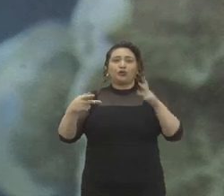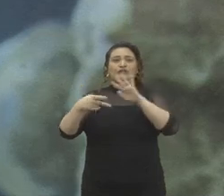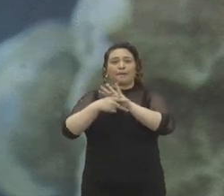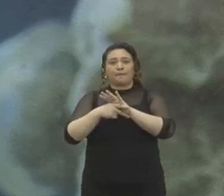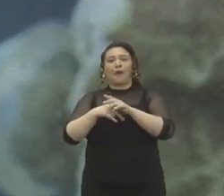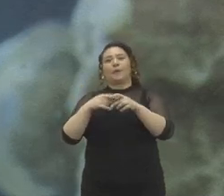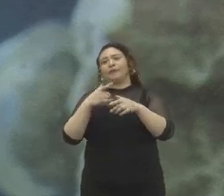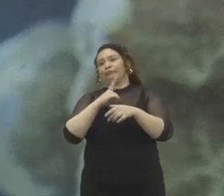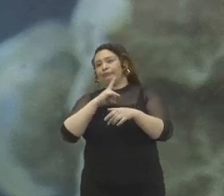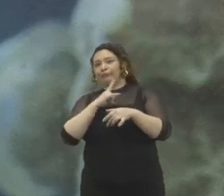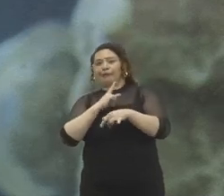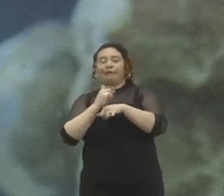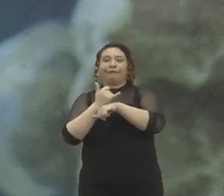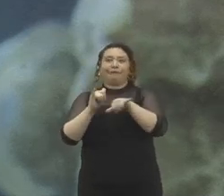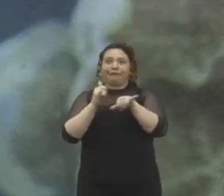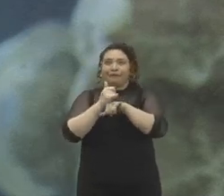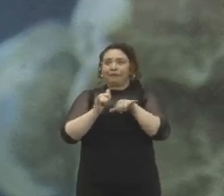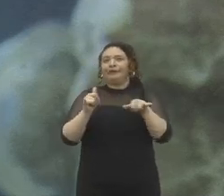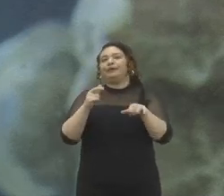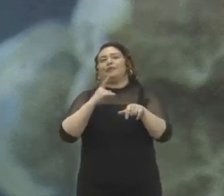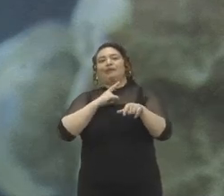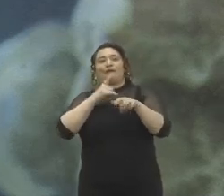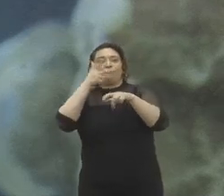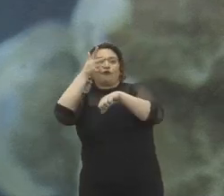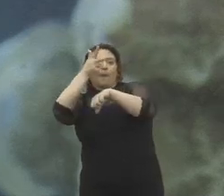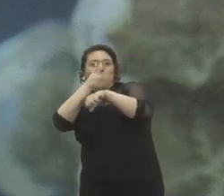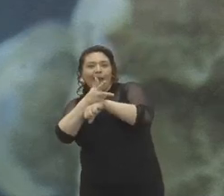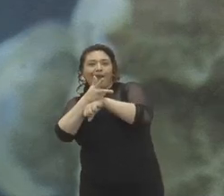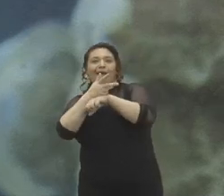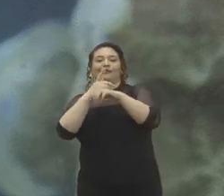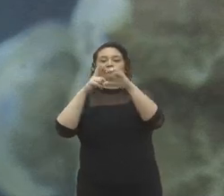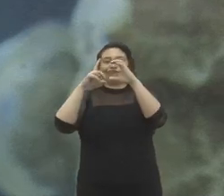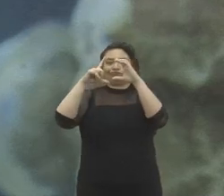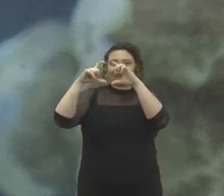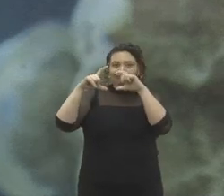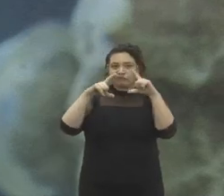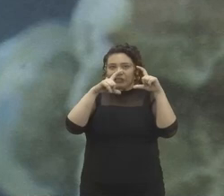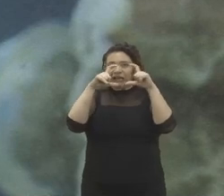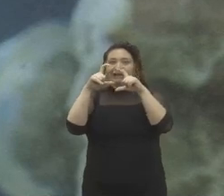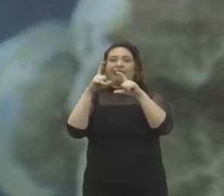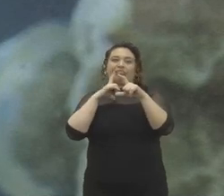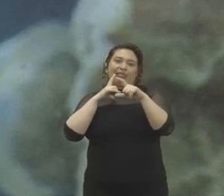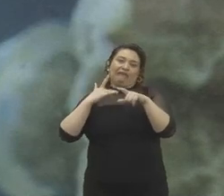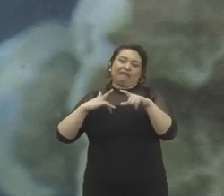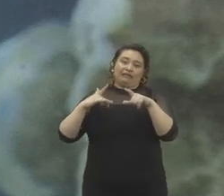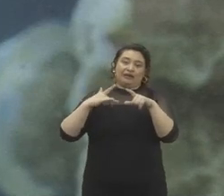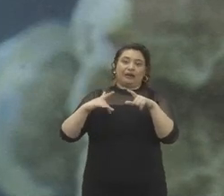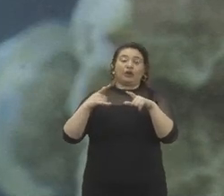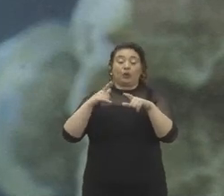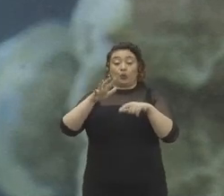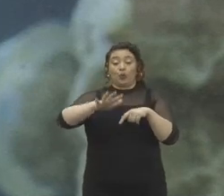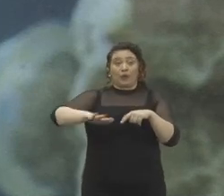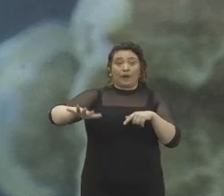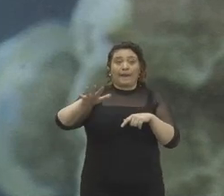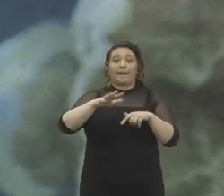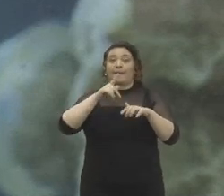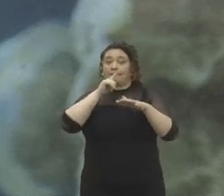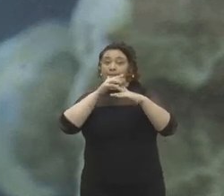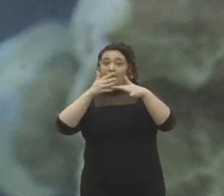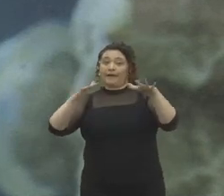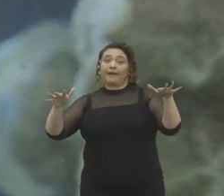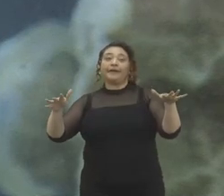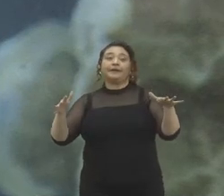eletrônico eh filmagem lentes equipamentos delicados ados em ambiente marítimo Né